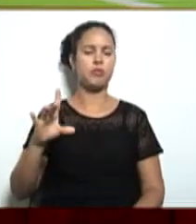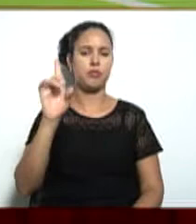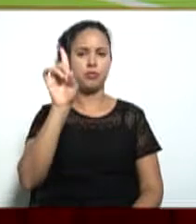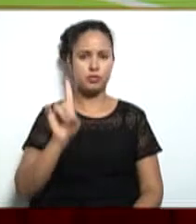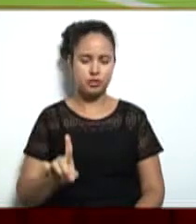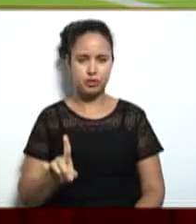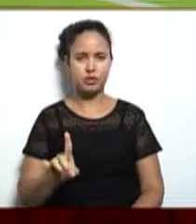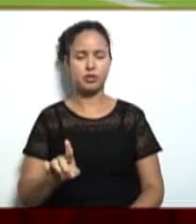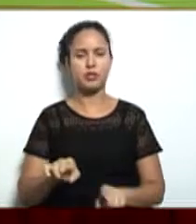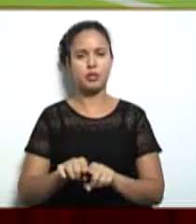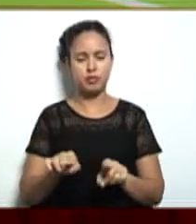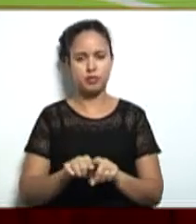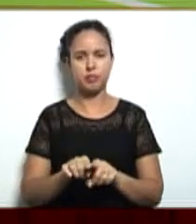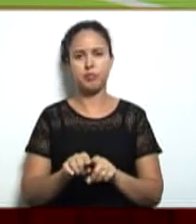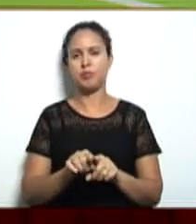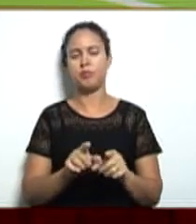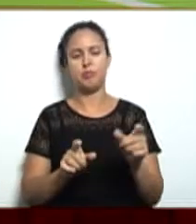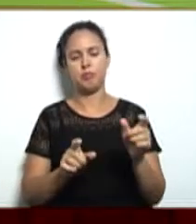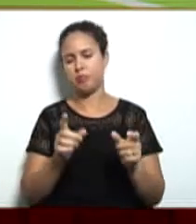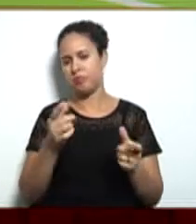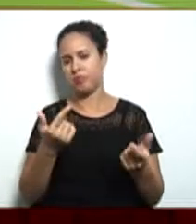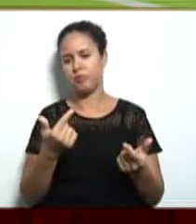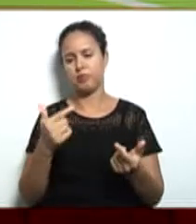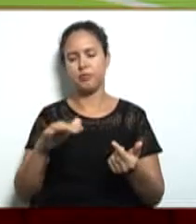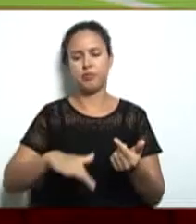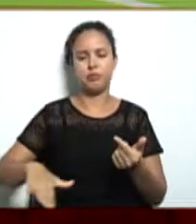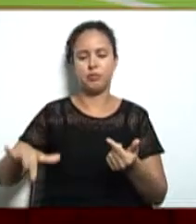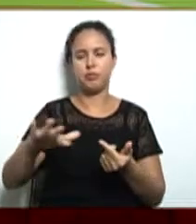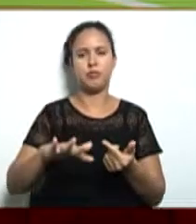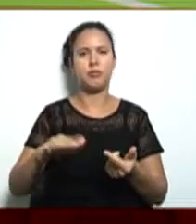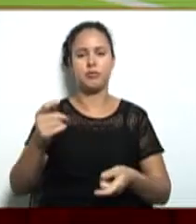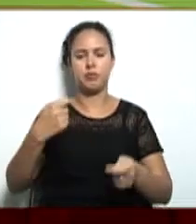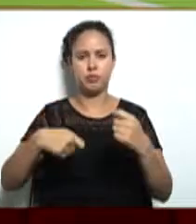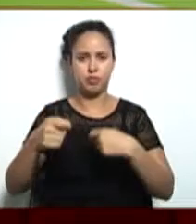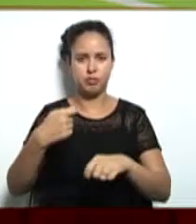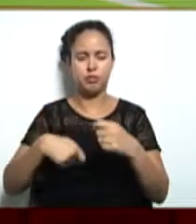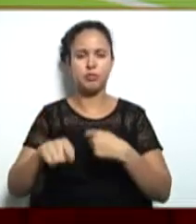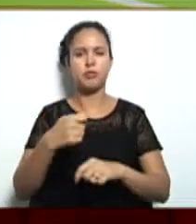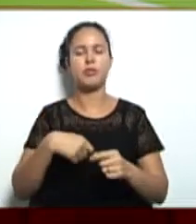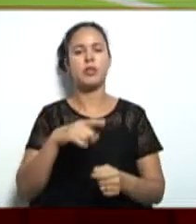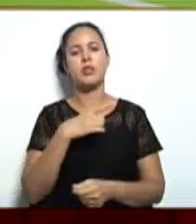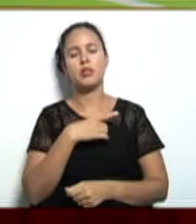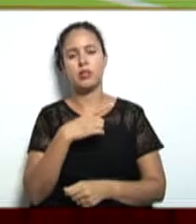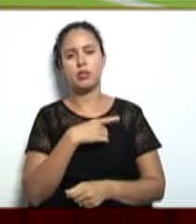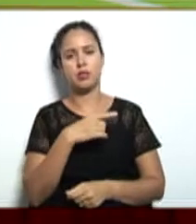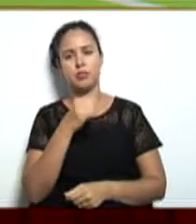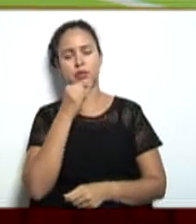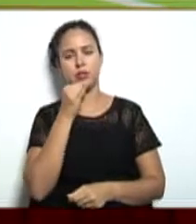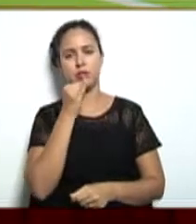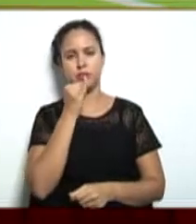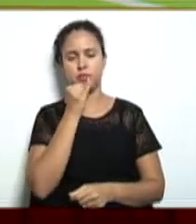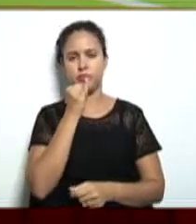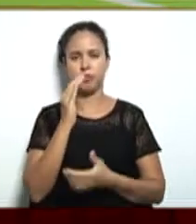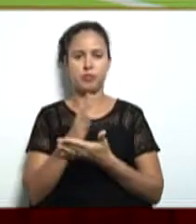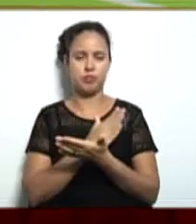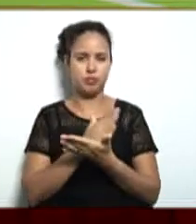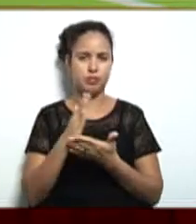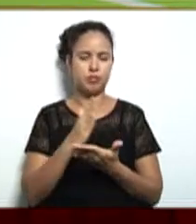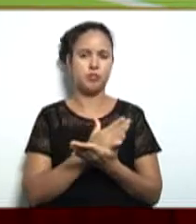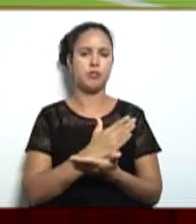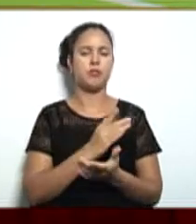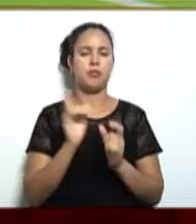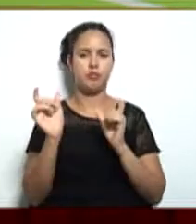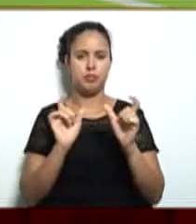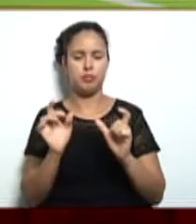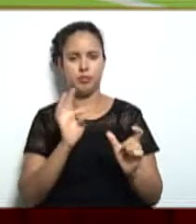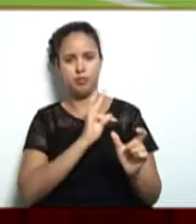vai trabalhar aí no setor administrativo. Então, por exemplo, também a gente tem alguns termos técnicos da área da contabilidade,